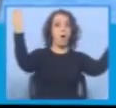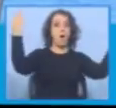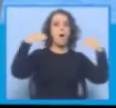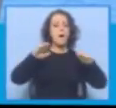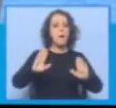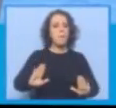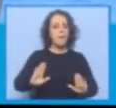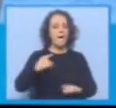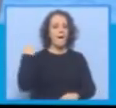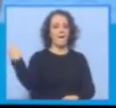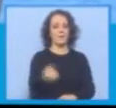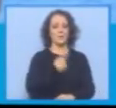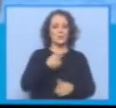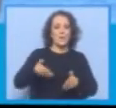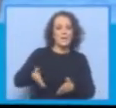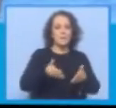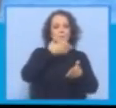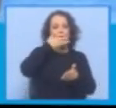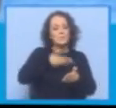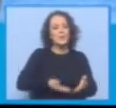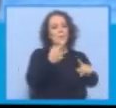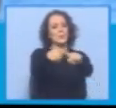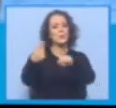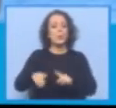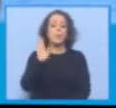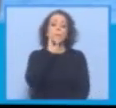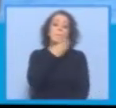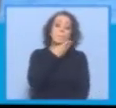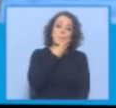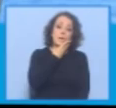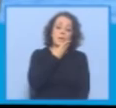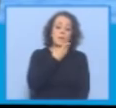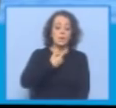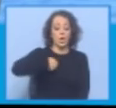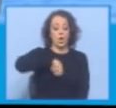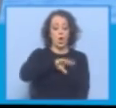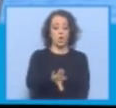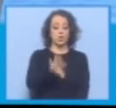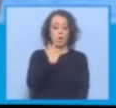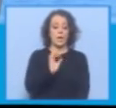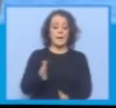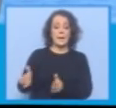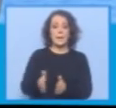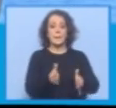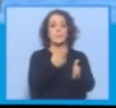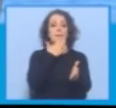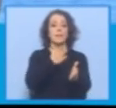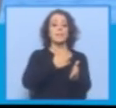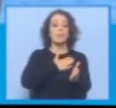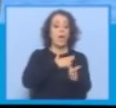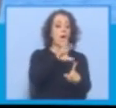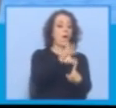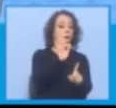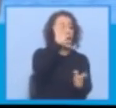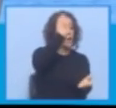de caminhos que, afinal de contas, conforme a orientação que seguimos, dá um resultado ou dá outro. E